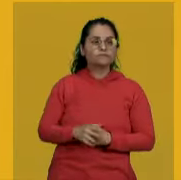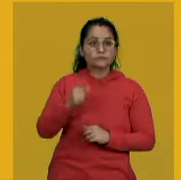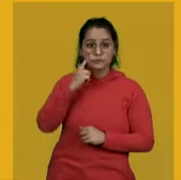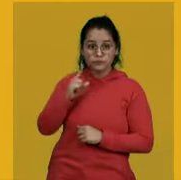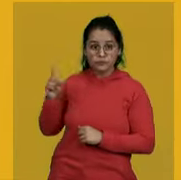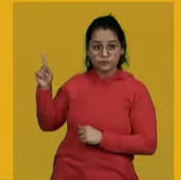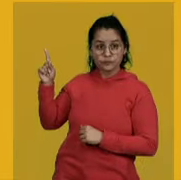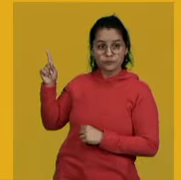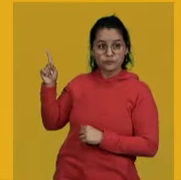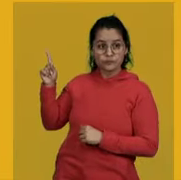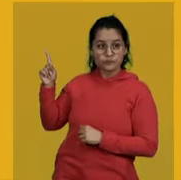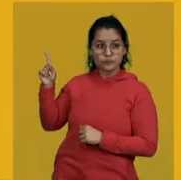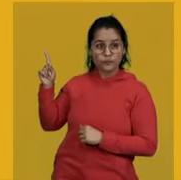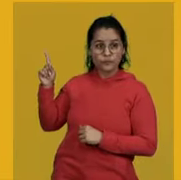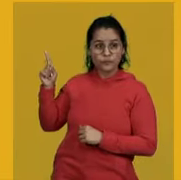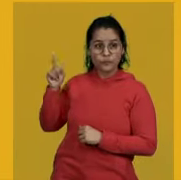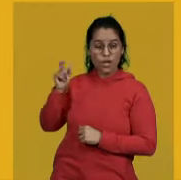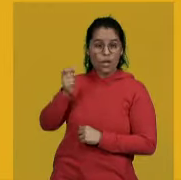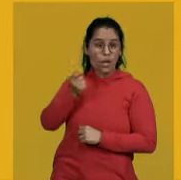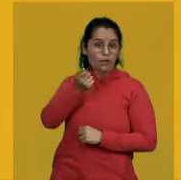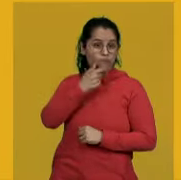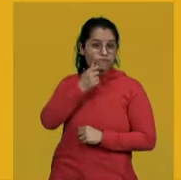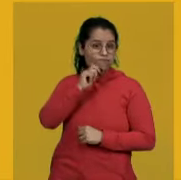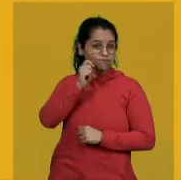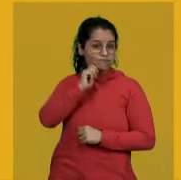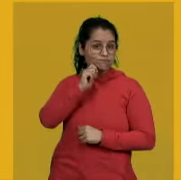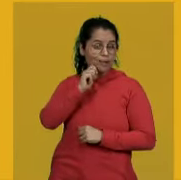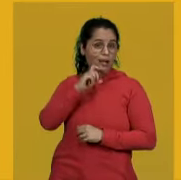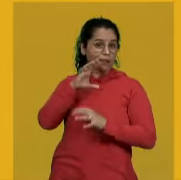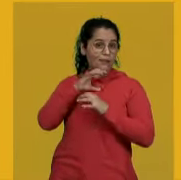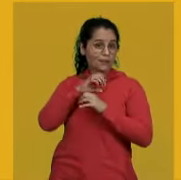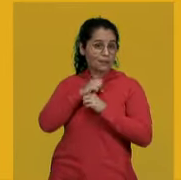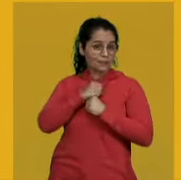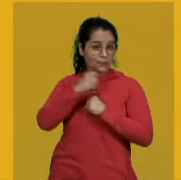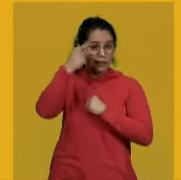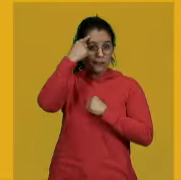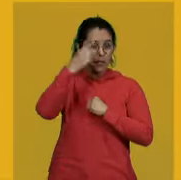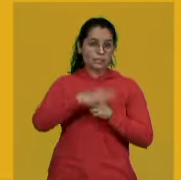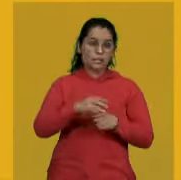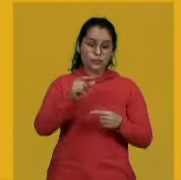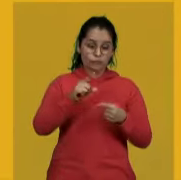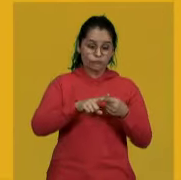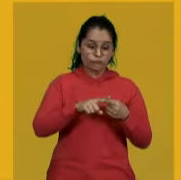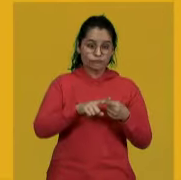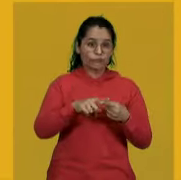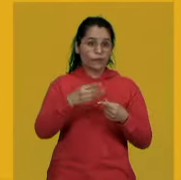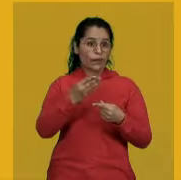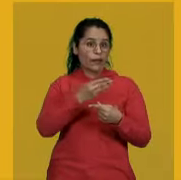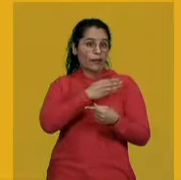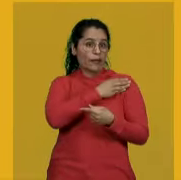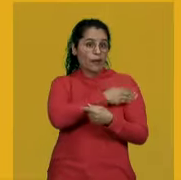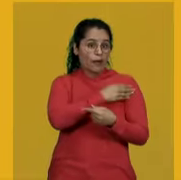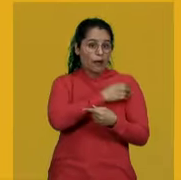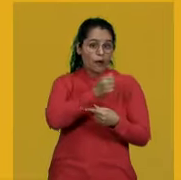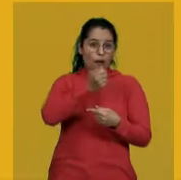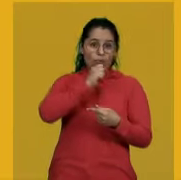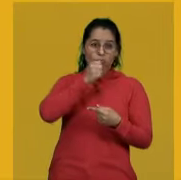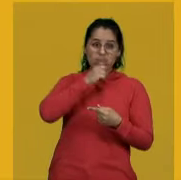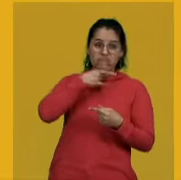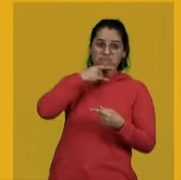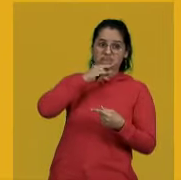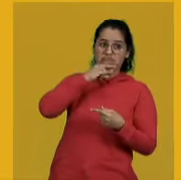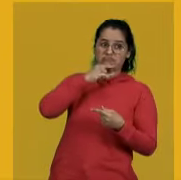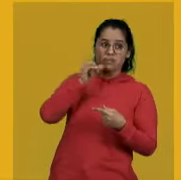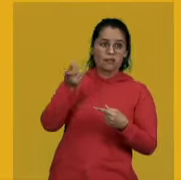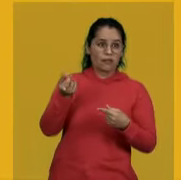Drogas depressoras da atividade mental. Álcool, né, que é o mais, né,